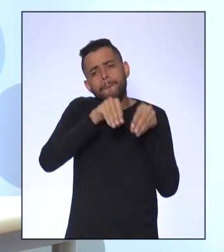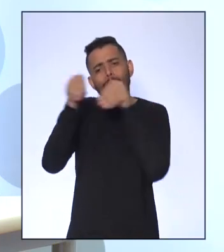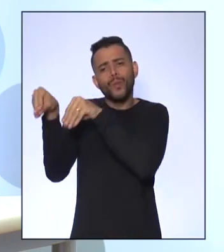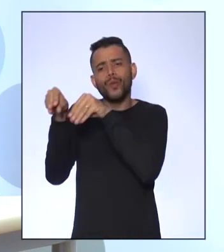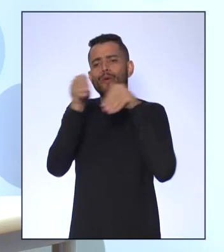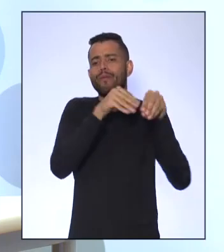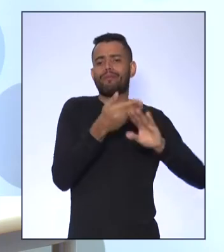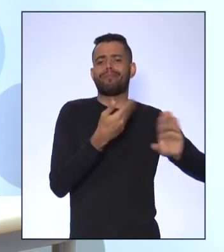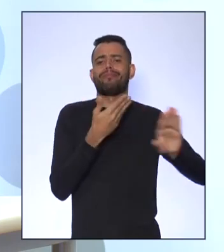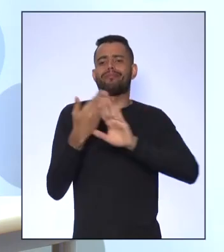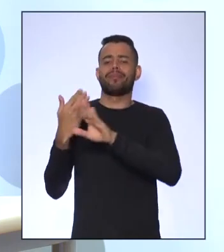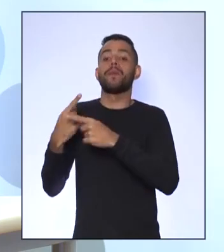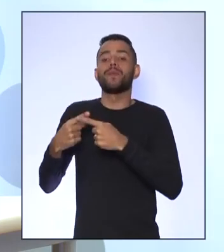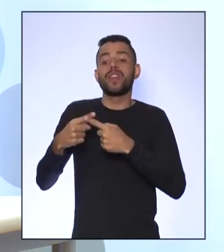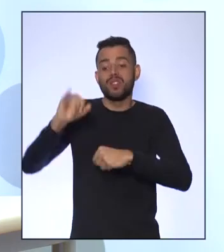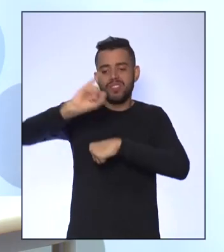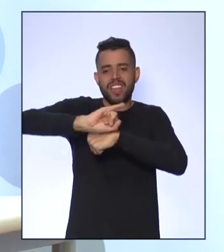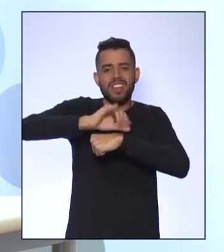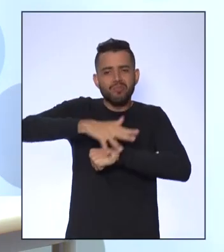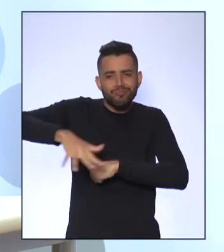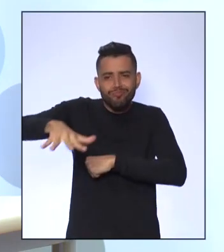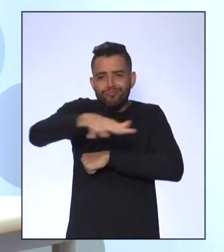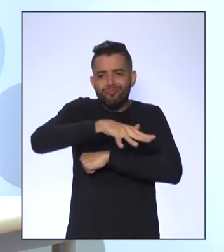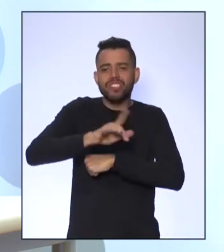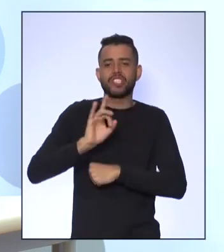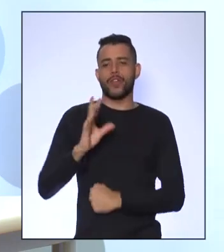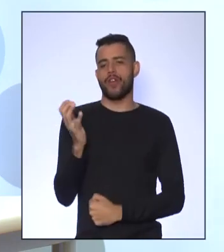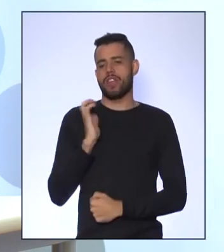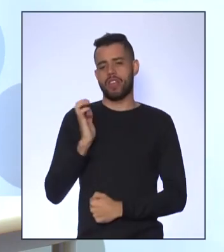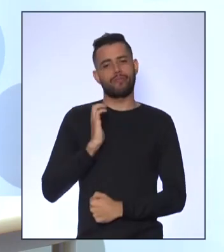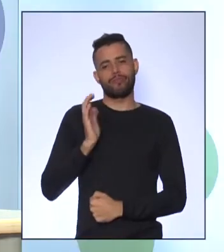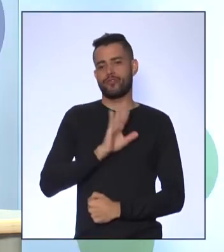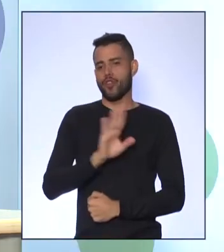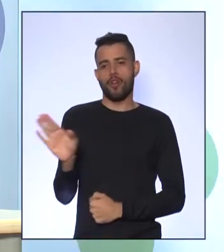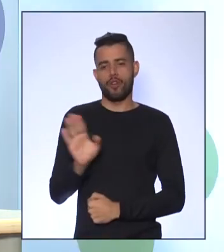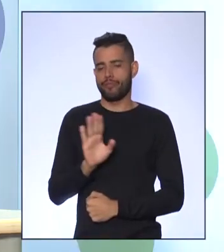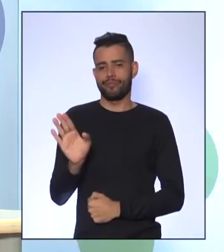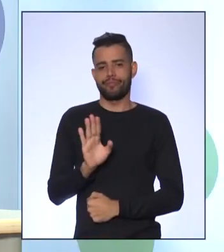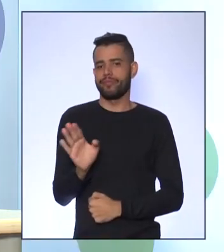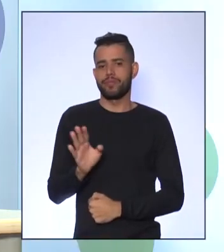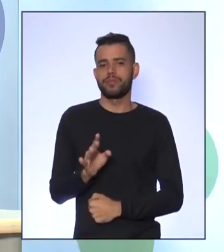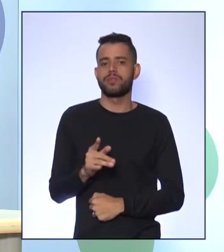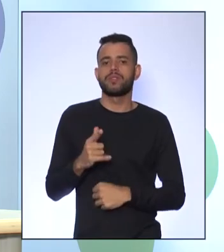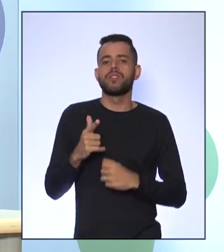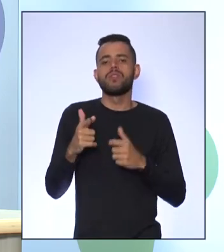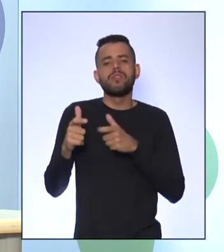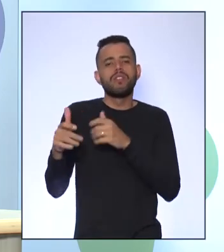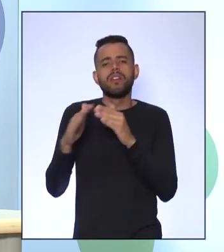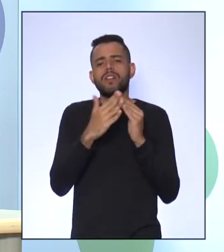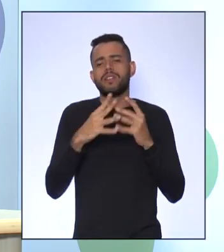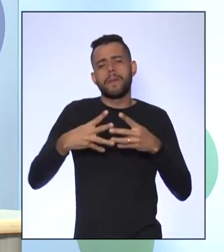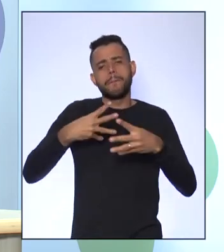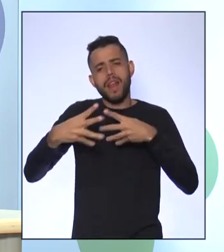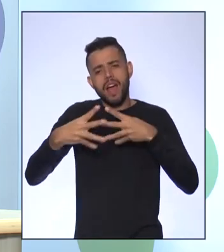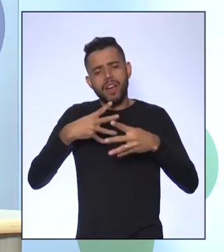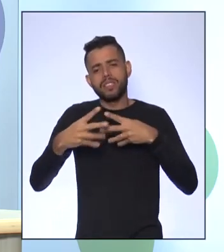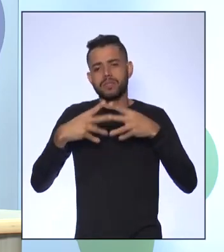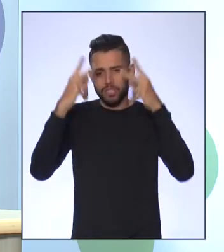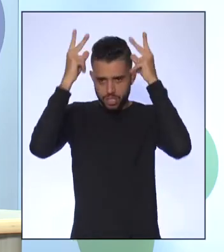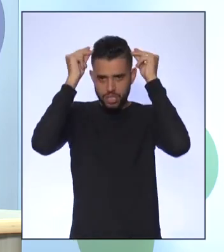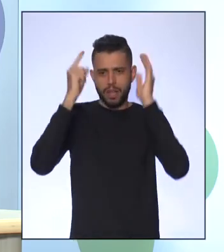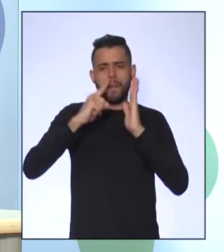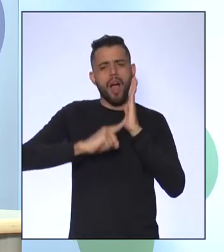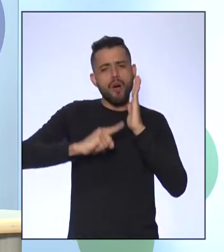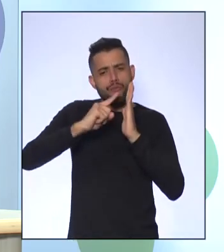ser elitizada, que eles não queriam mais. Região onde era a região desses cortiços? O Brás, o Bexiga, a Barra